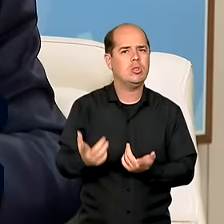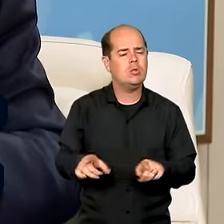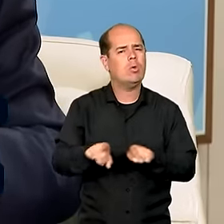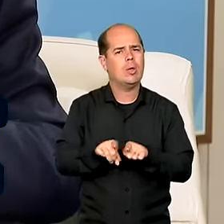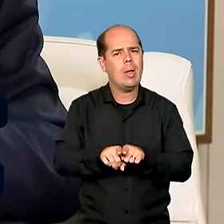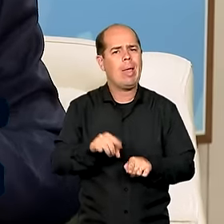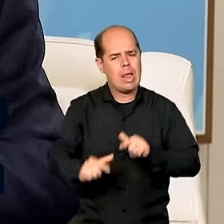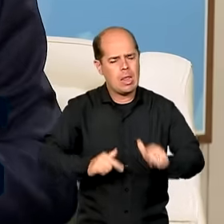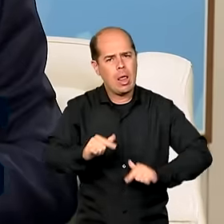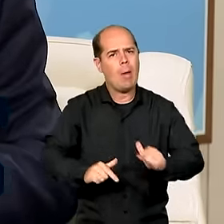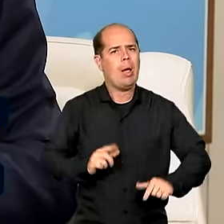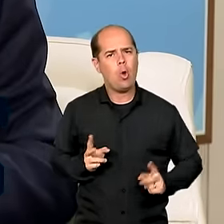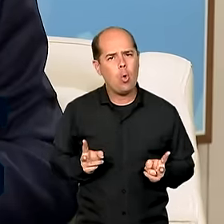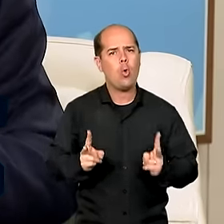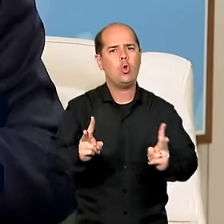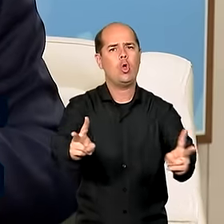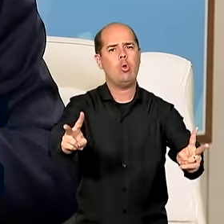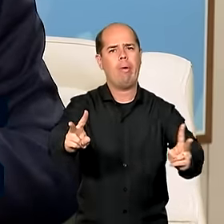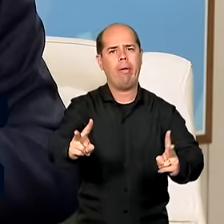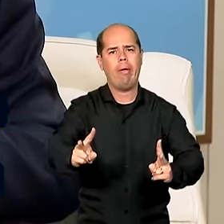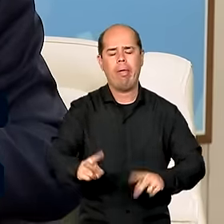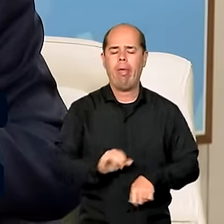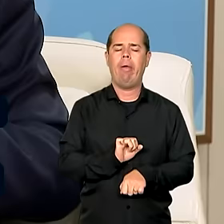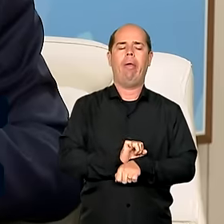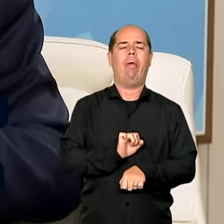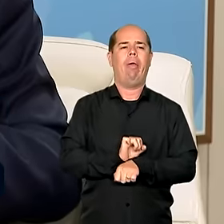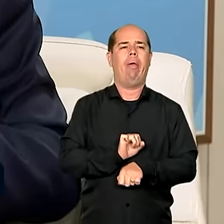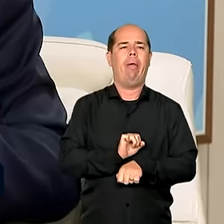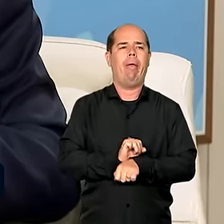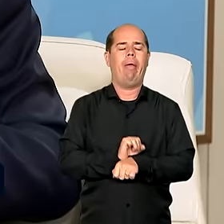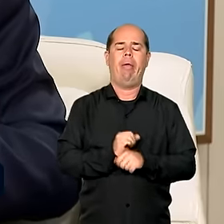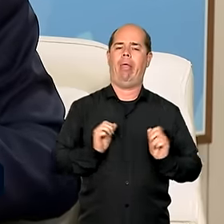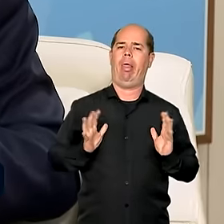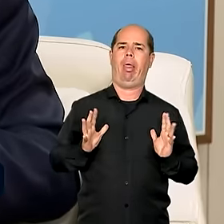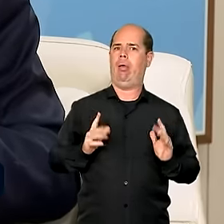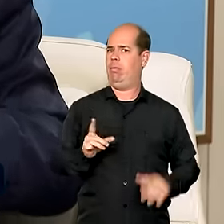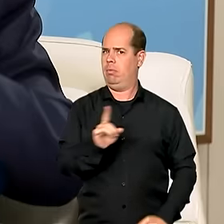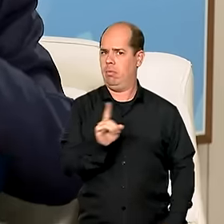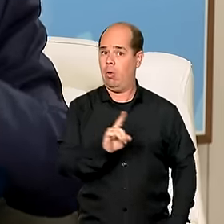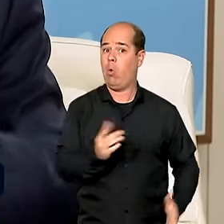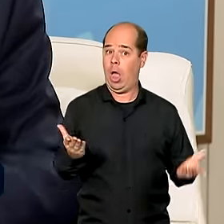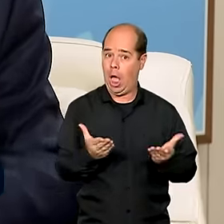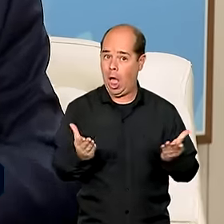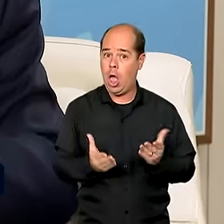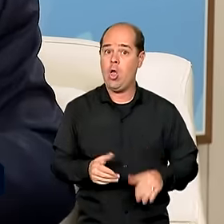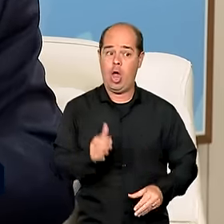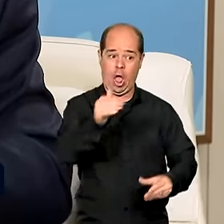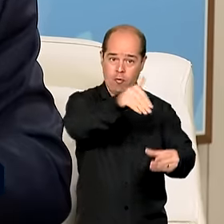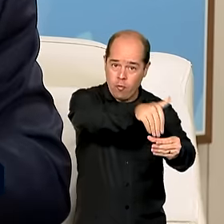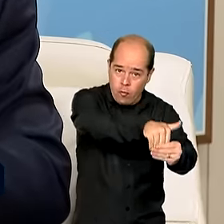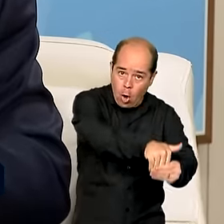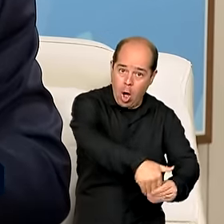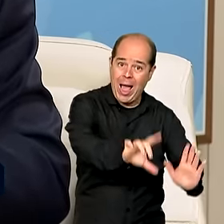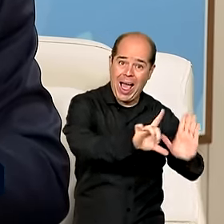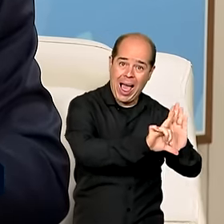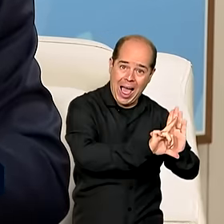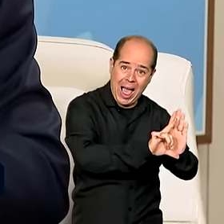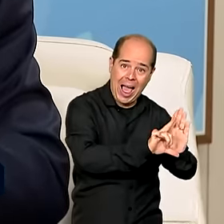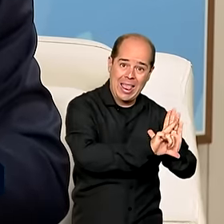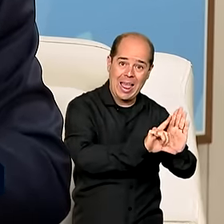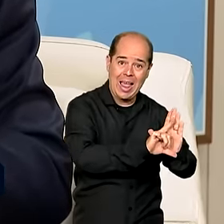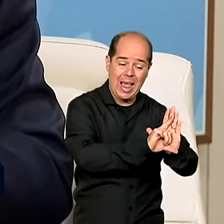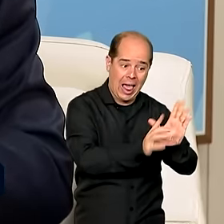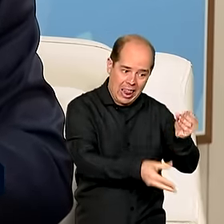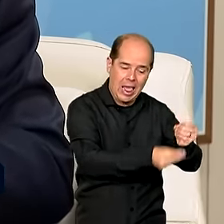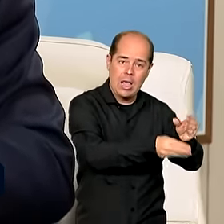trabalho não pode acomodar então agora é votar as leis complementares da reforma tributária Mas